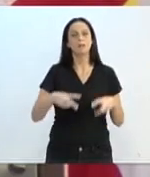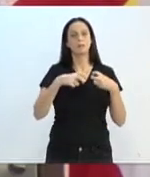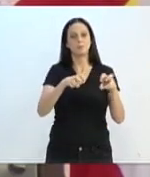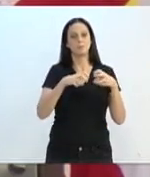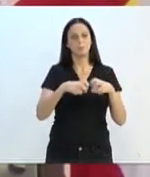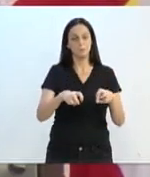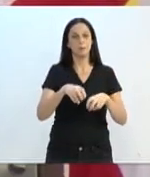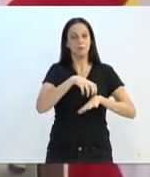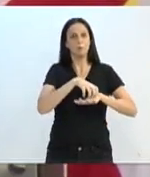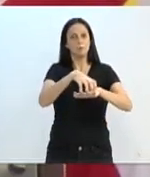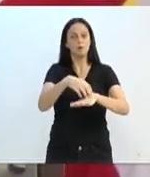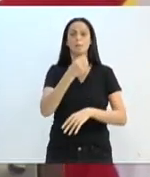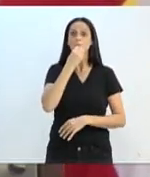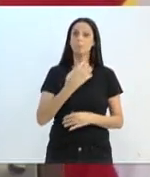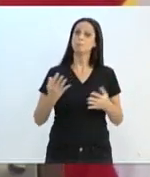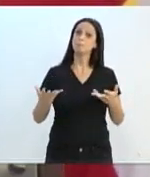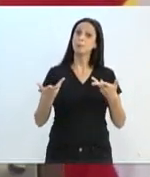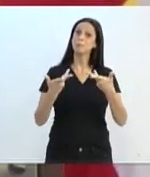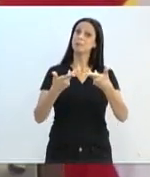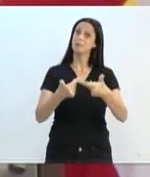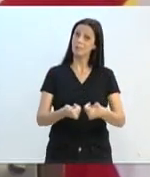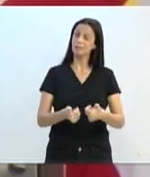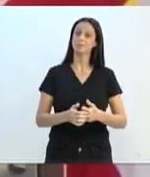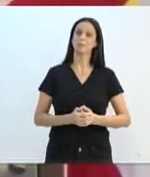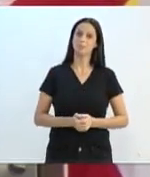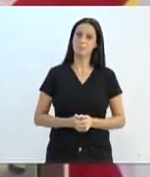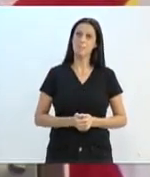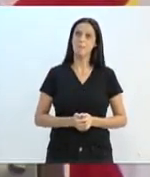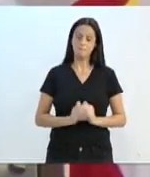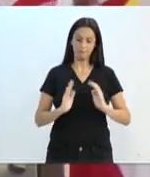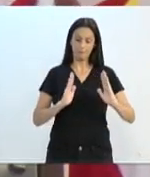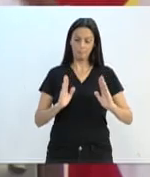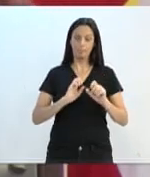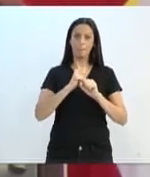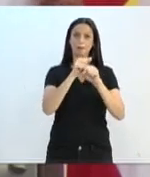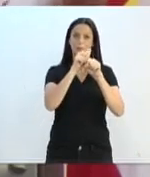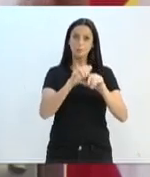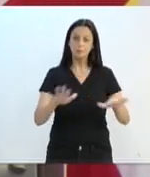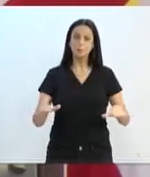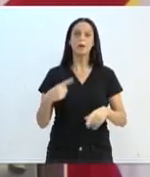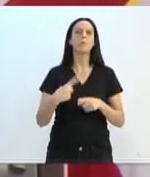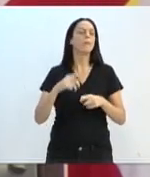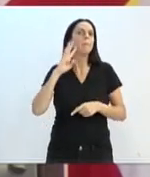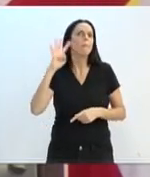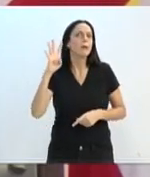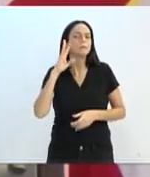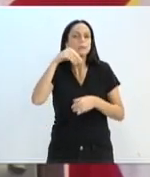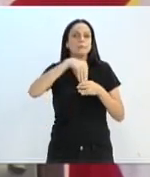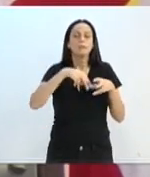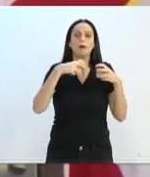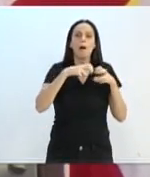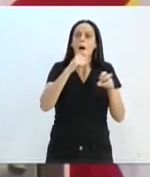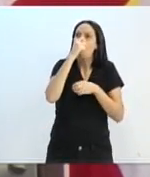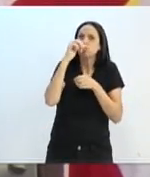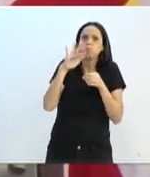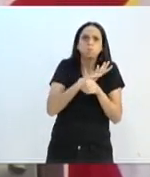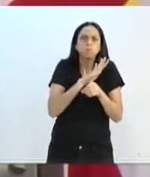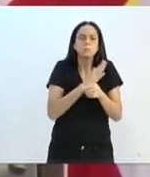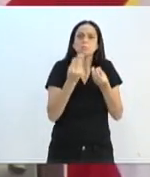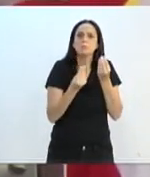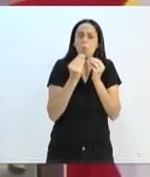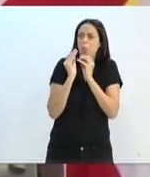transporte público de qualidade e, assim, até por causa da pandemia, porque se está ali o ônibus cheio, empilhado um em cima do outro ali,